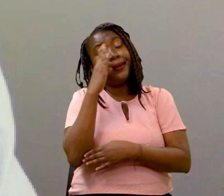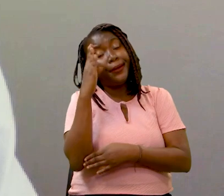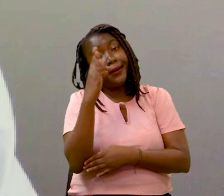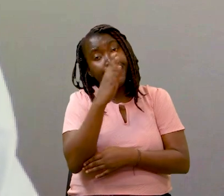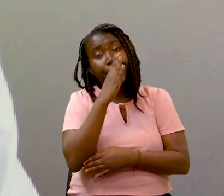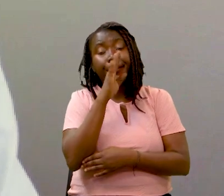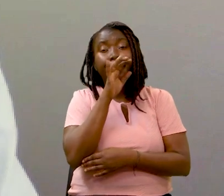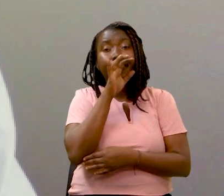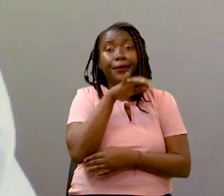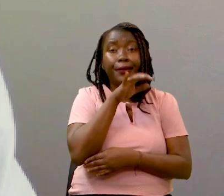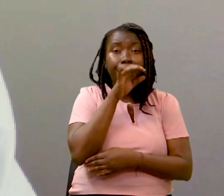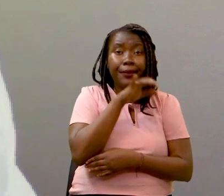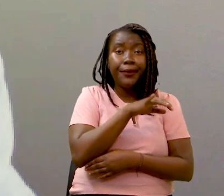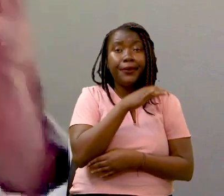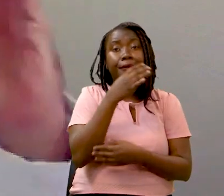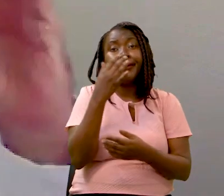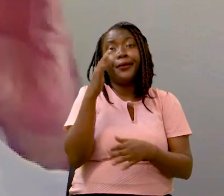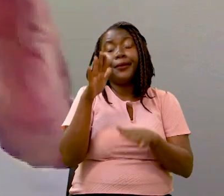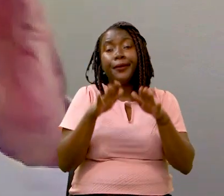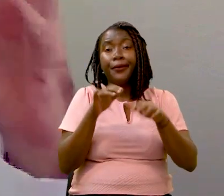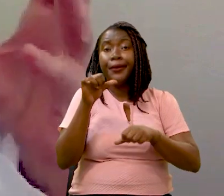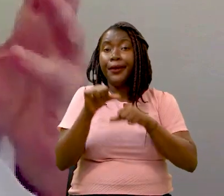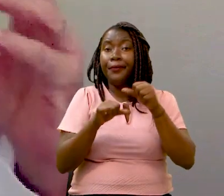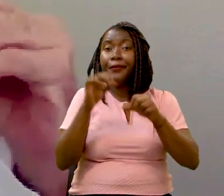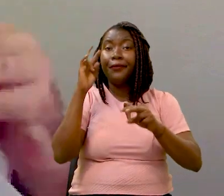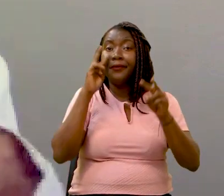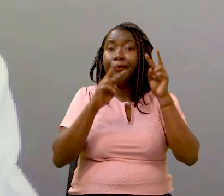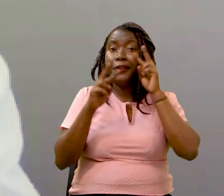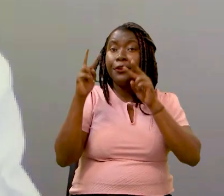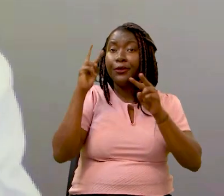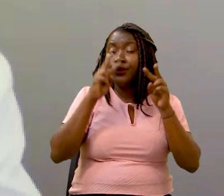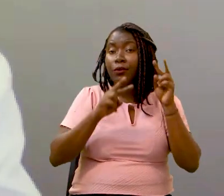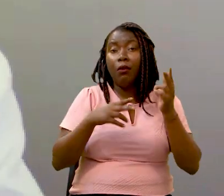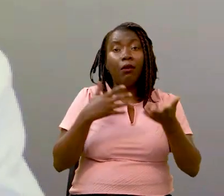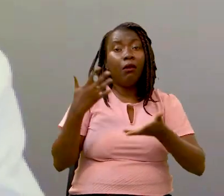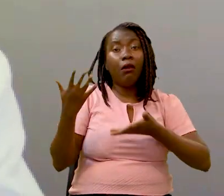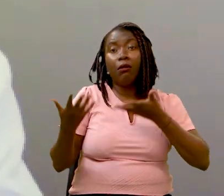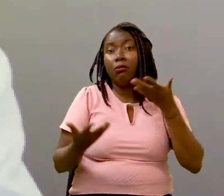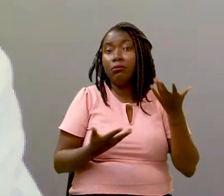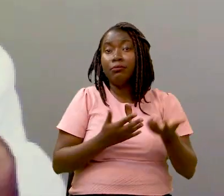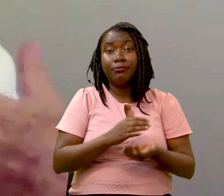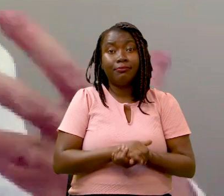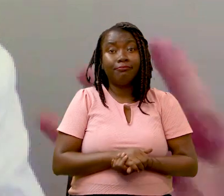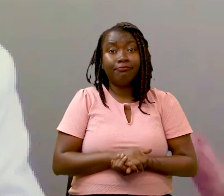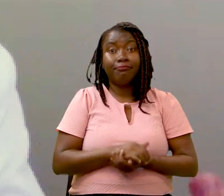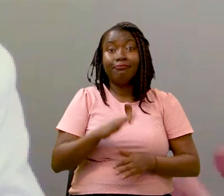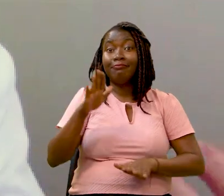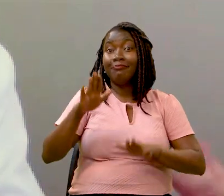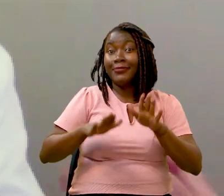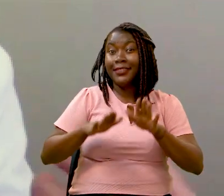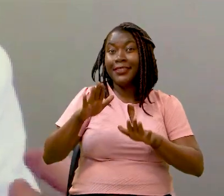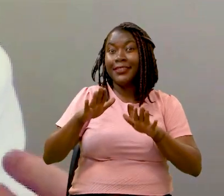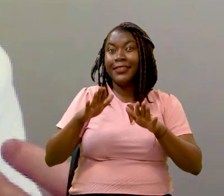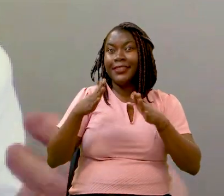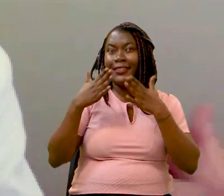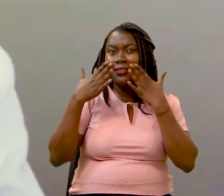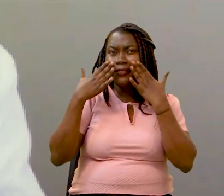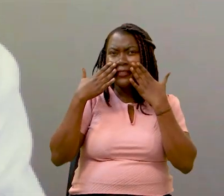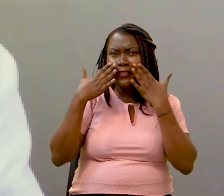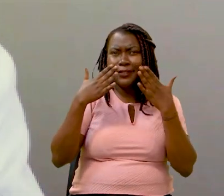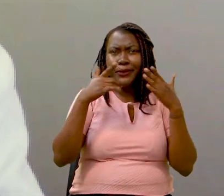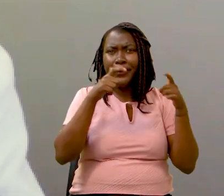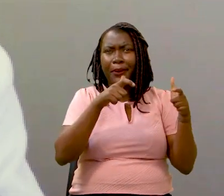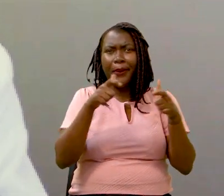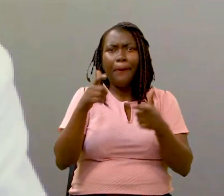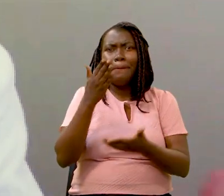às vezes vômito, às vezes alteração visual. Às vezes, sinais de